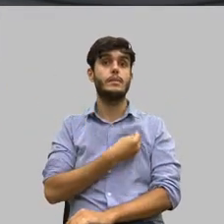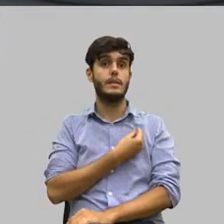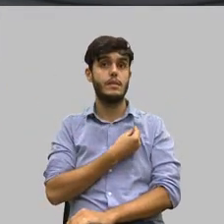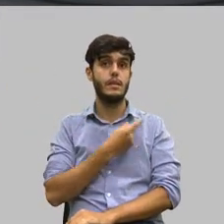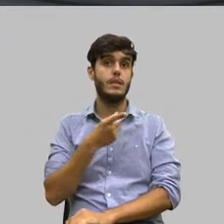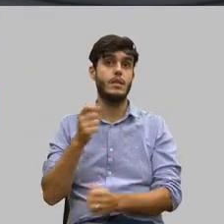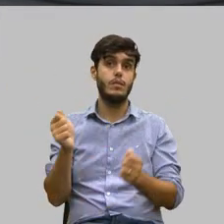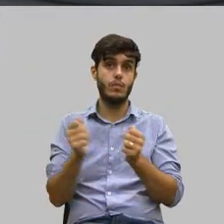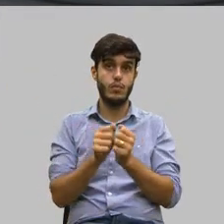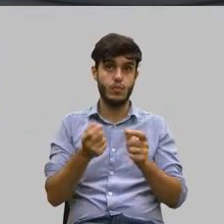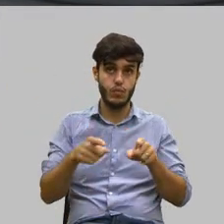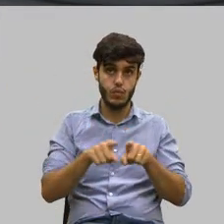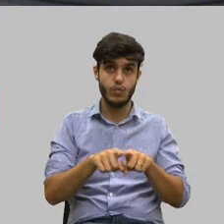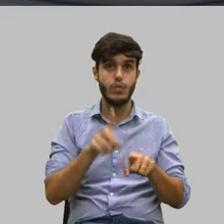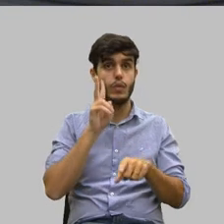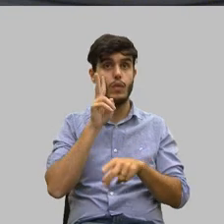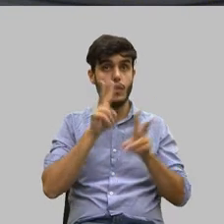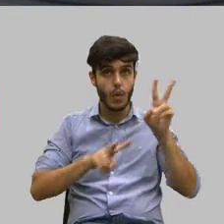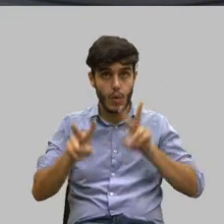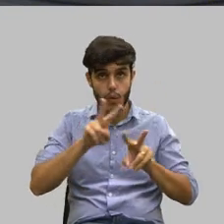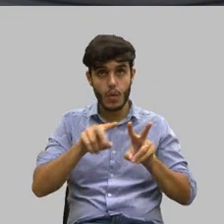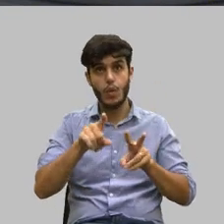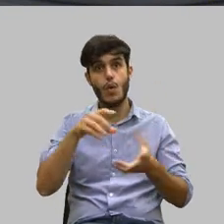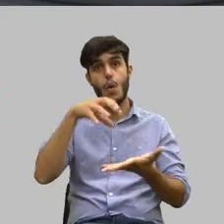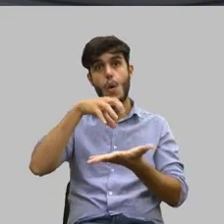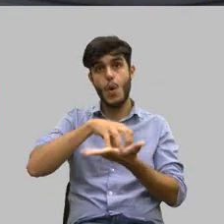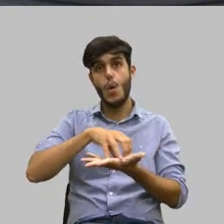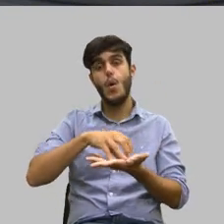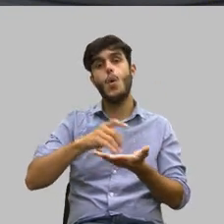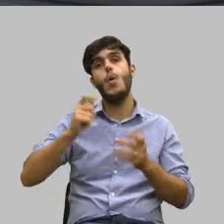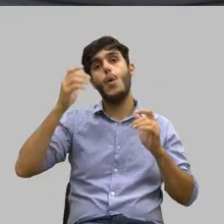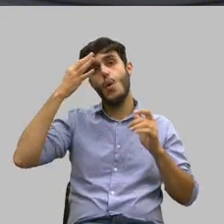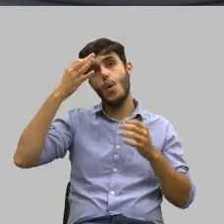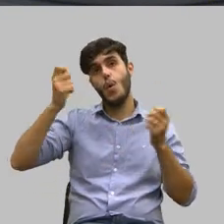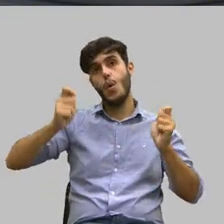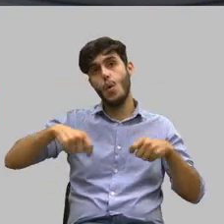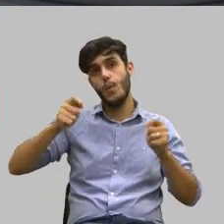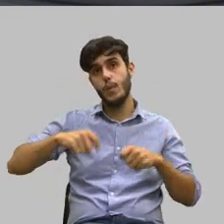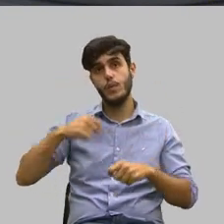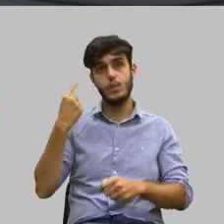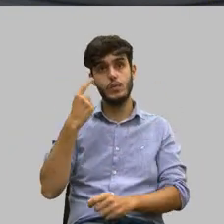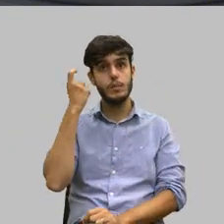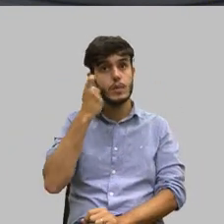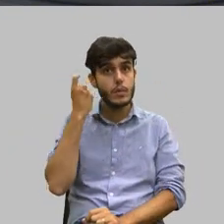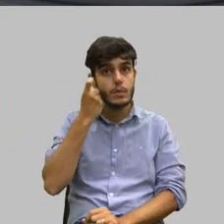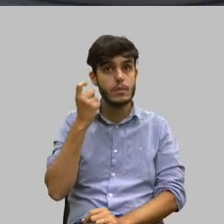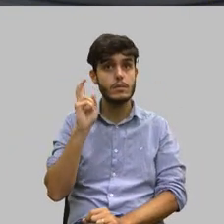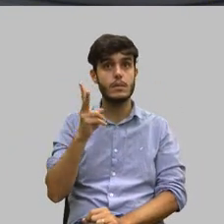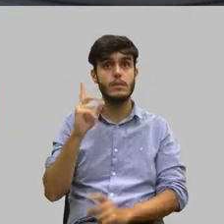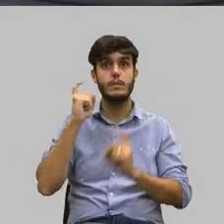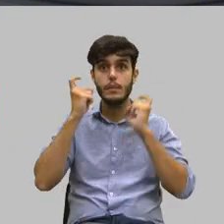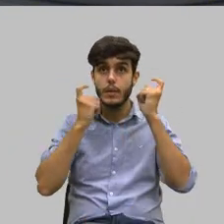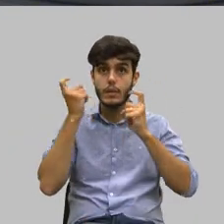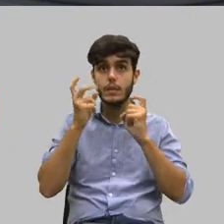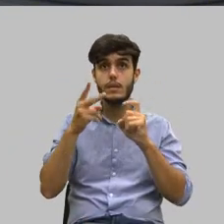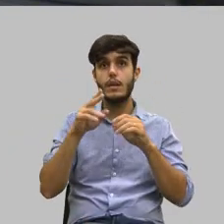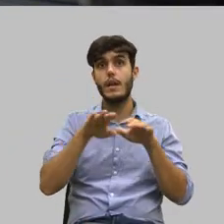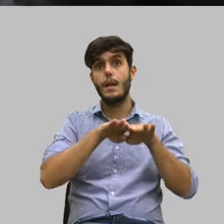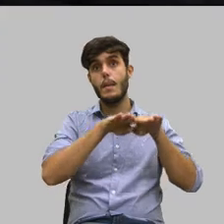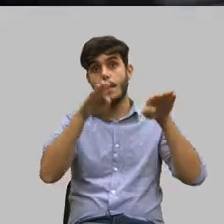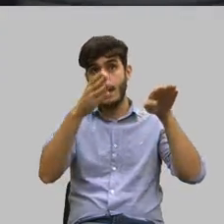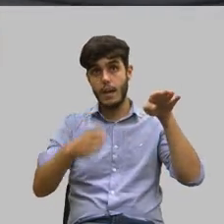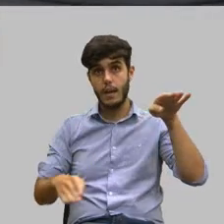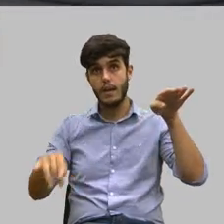conjuntas para verificar junto com os órgãos competentes então a pergunta da senhora nos preocupa sempre que nós temos barragens Ainda a ser